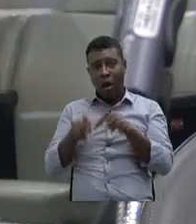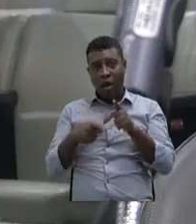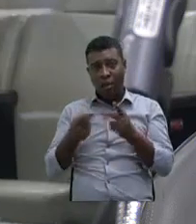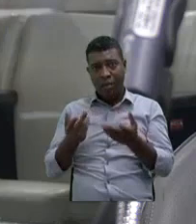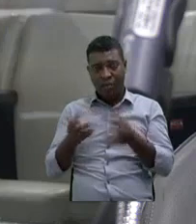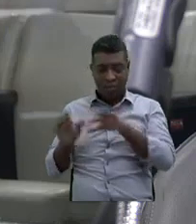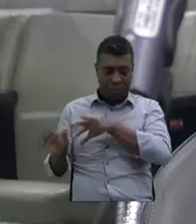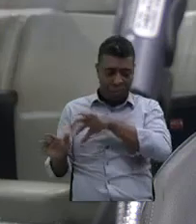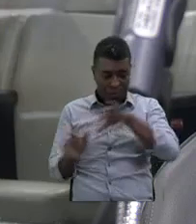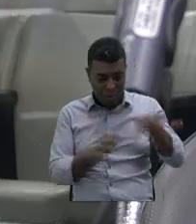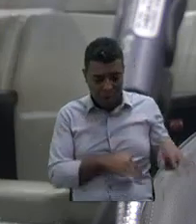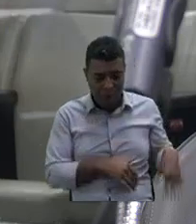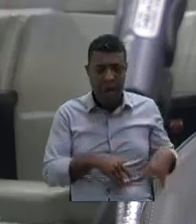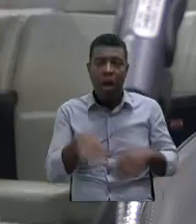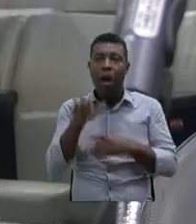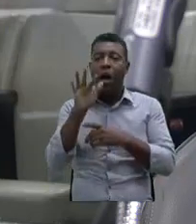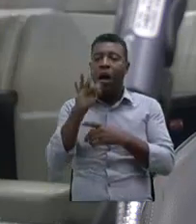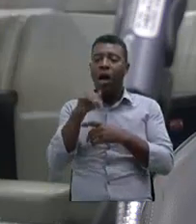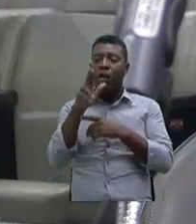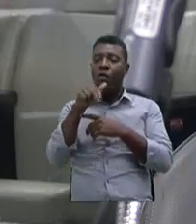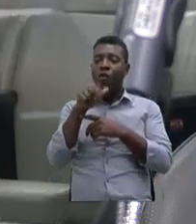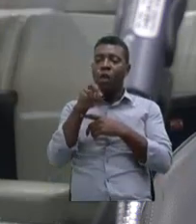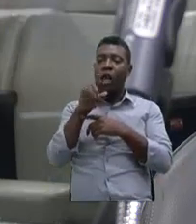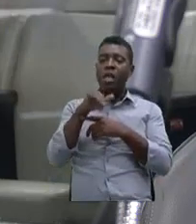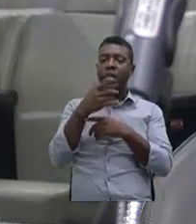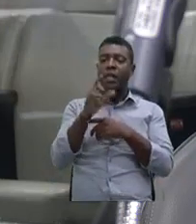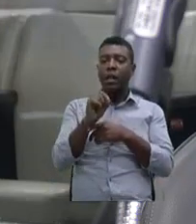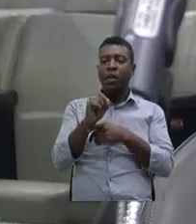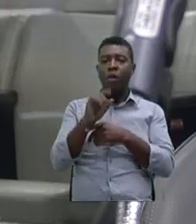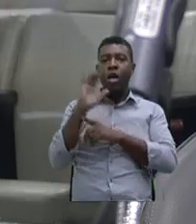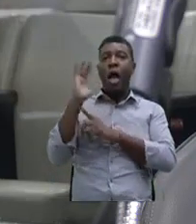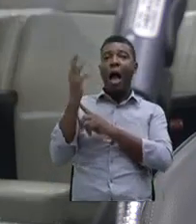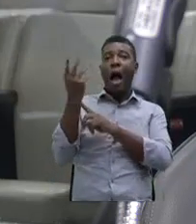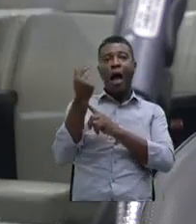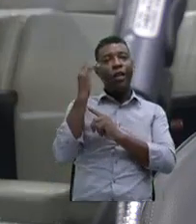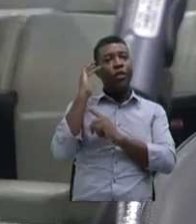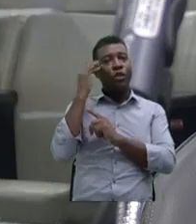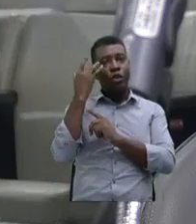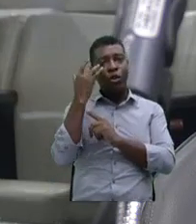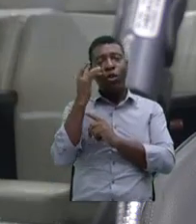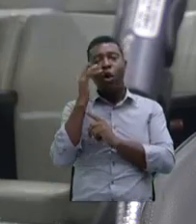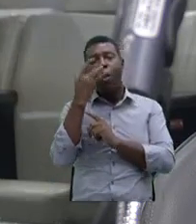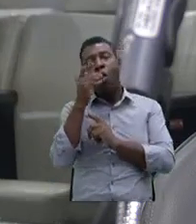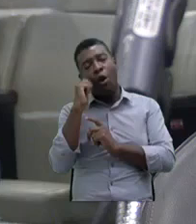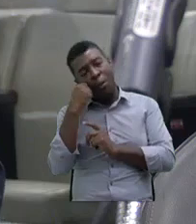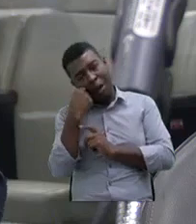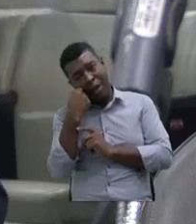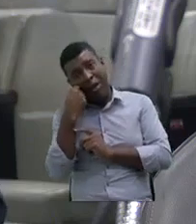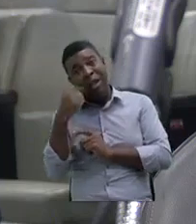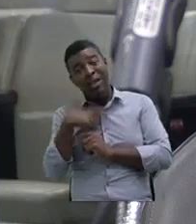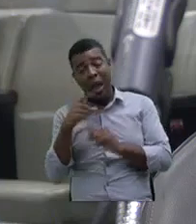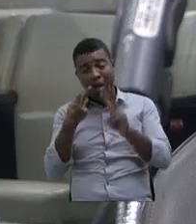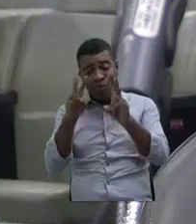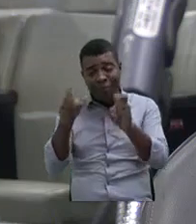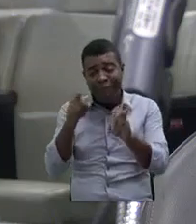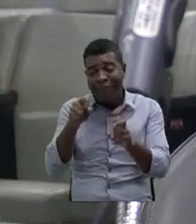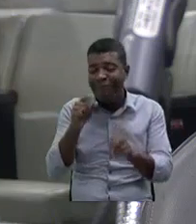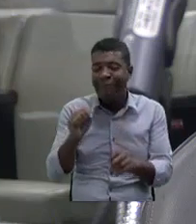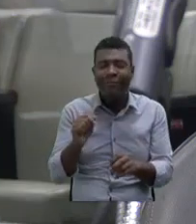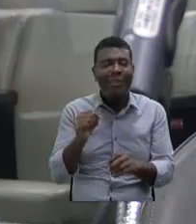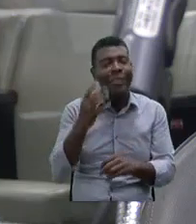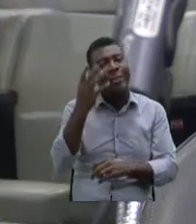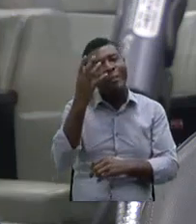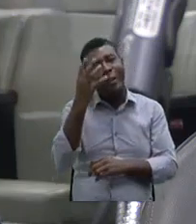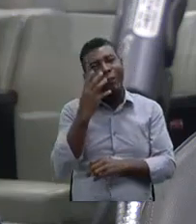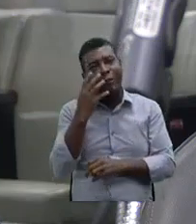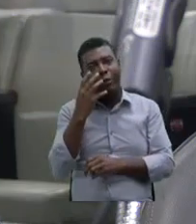Ouro Preto, gente, tem uma questão aqui, secretário, que é muito grave. Desde 2014,